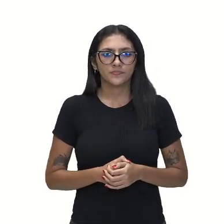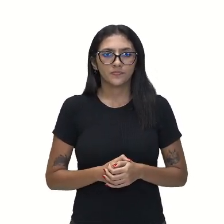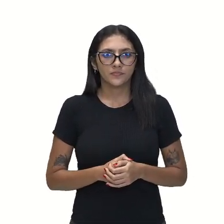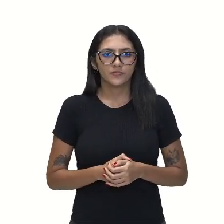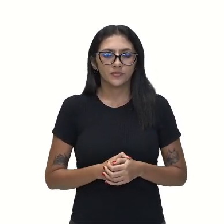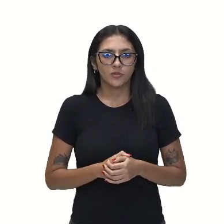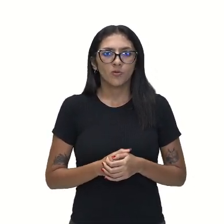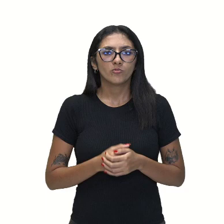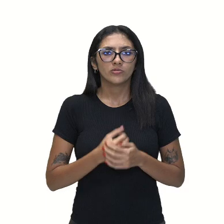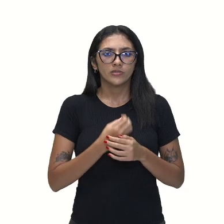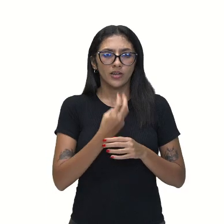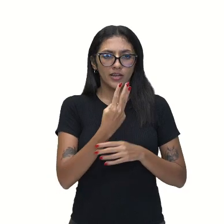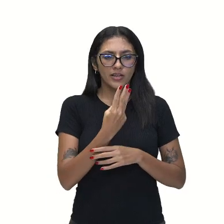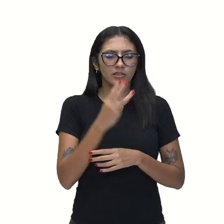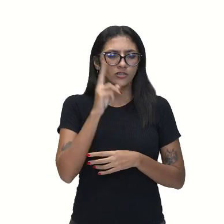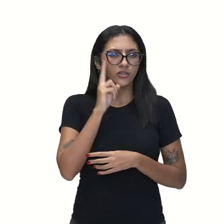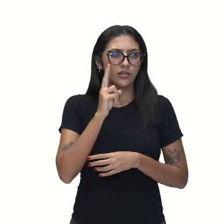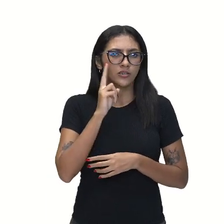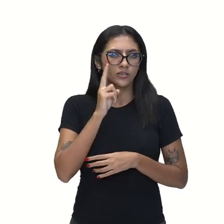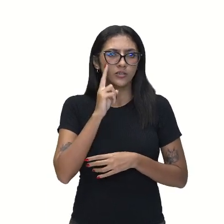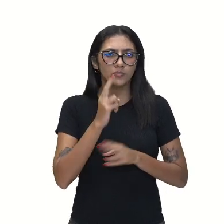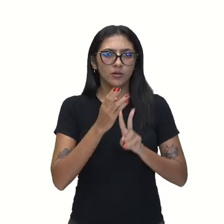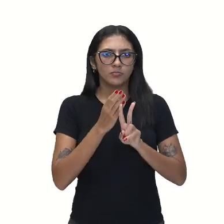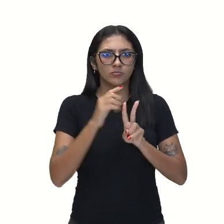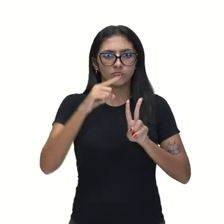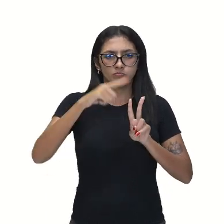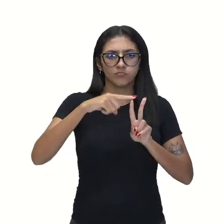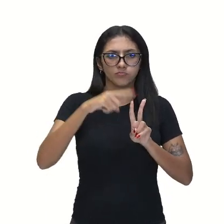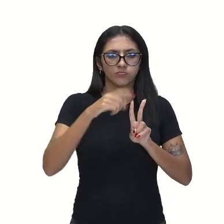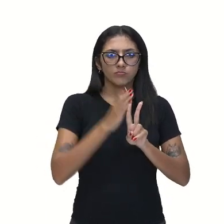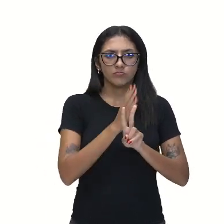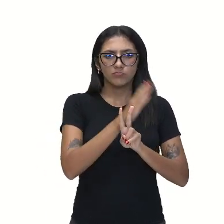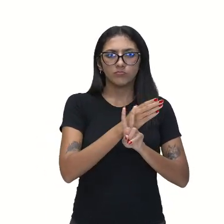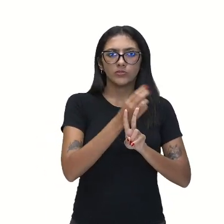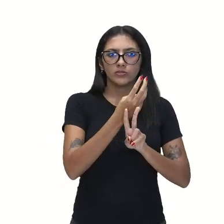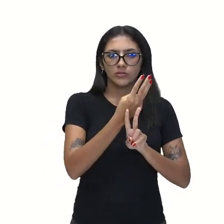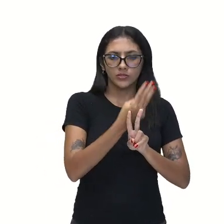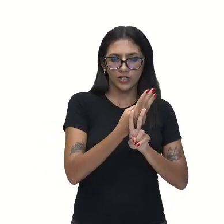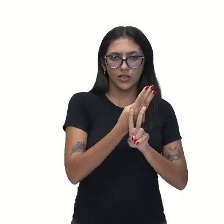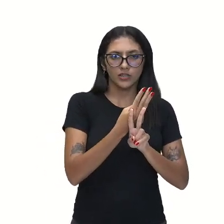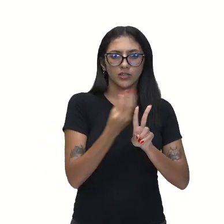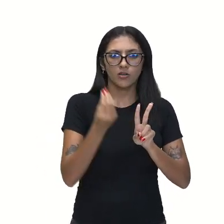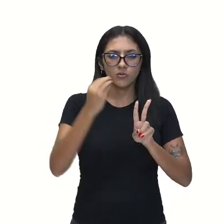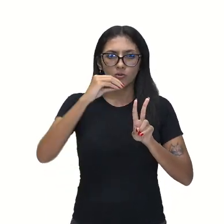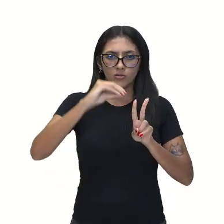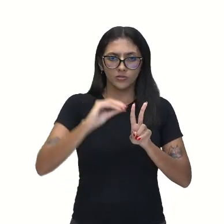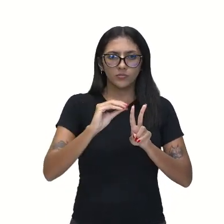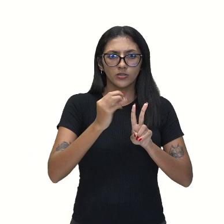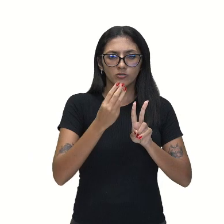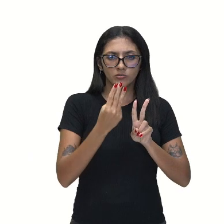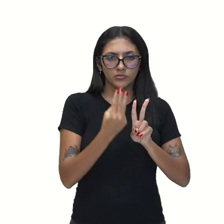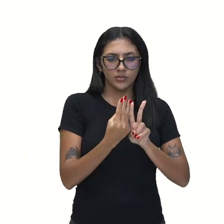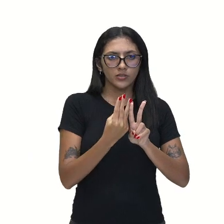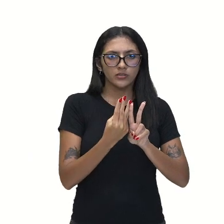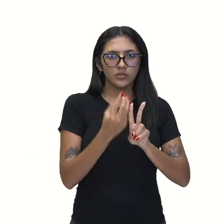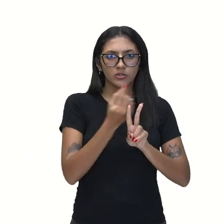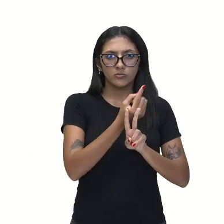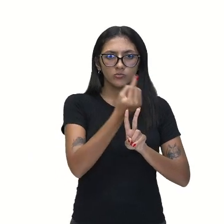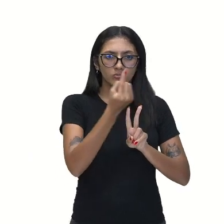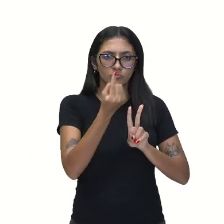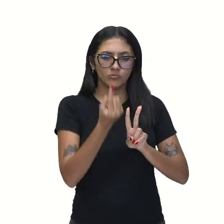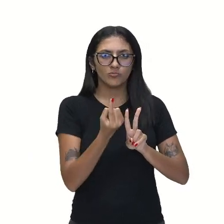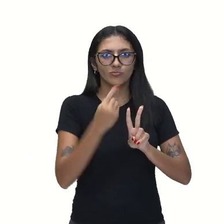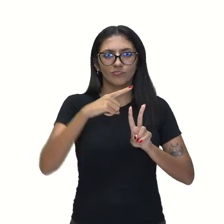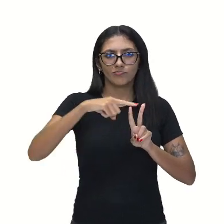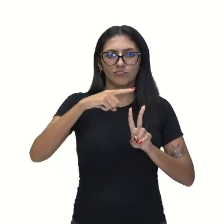era índice da raiz, passou a ser o denominador da fração. E o